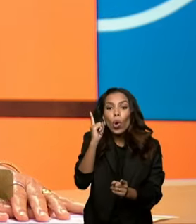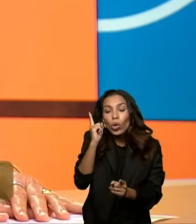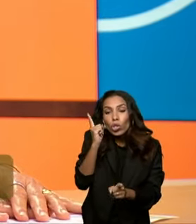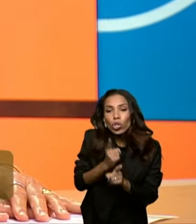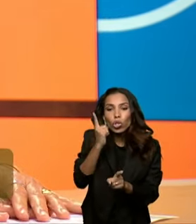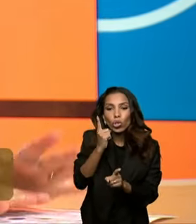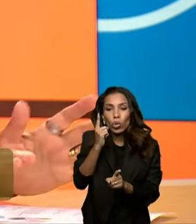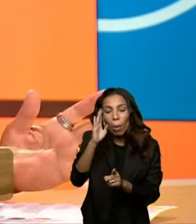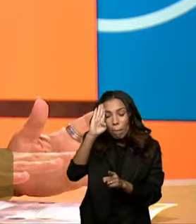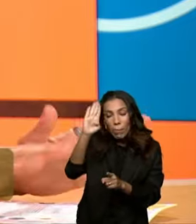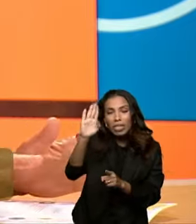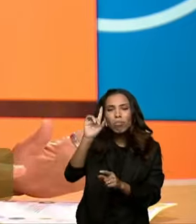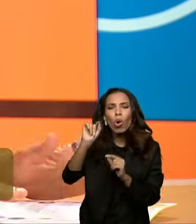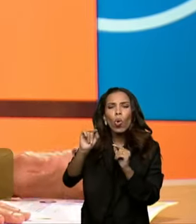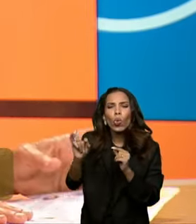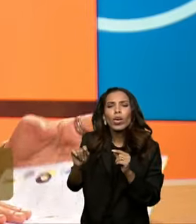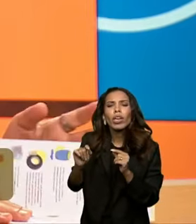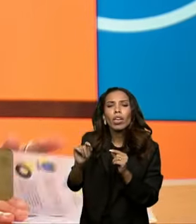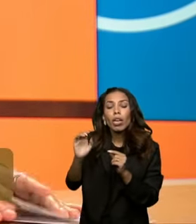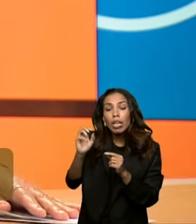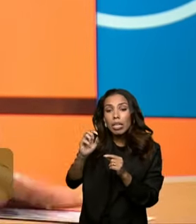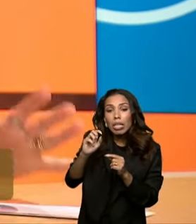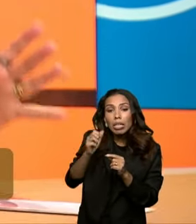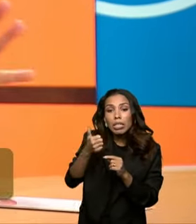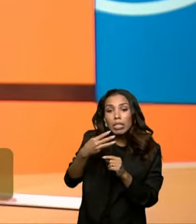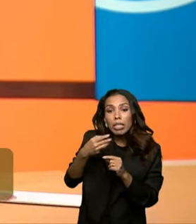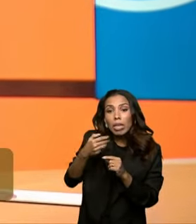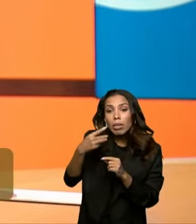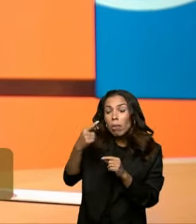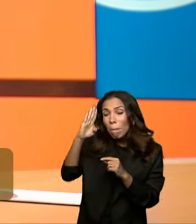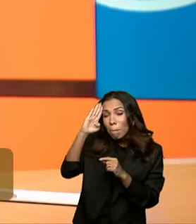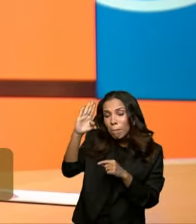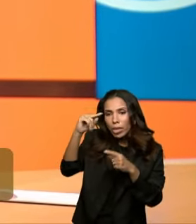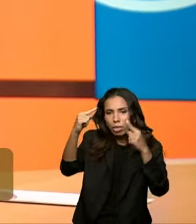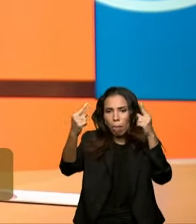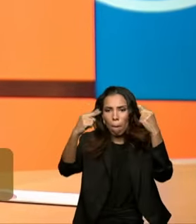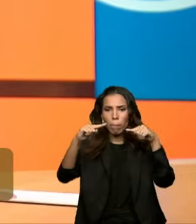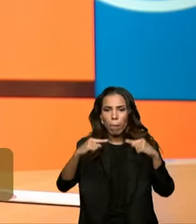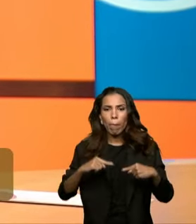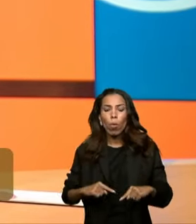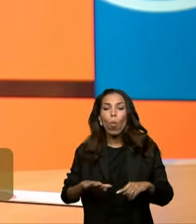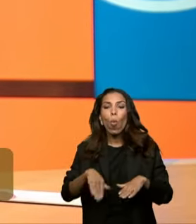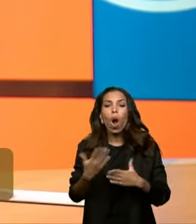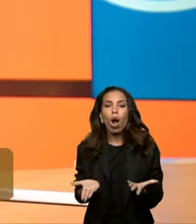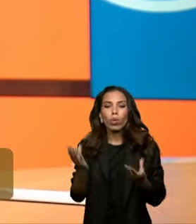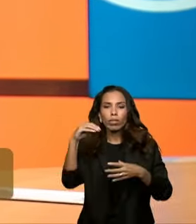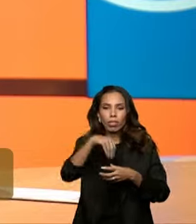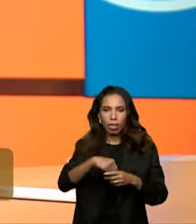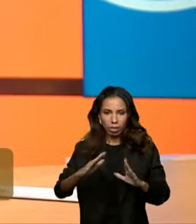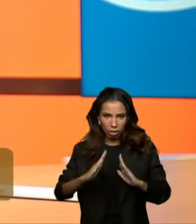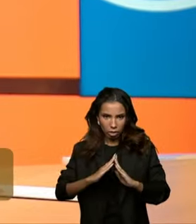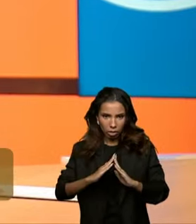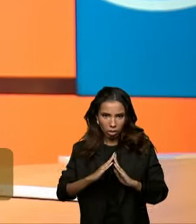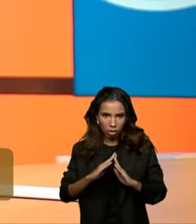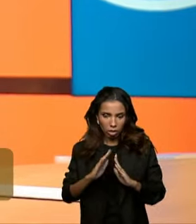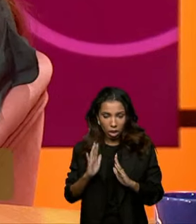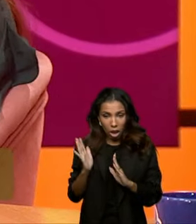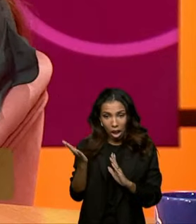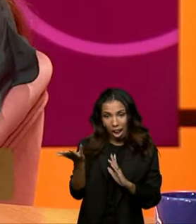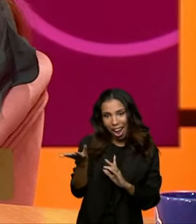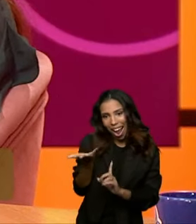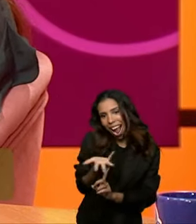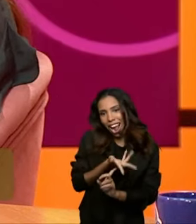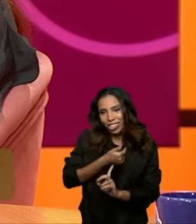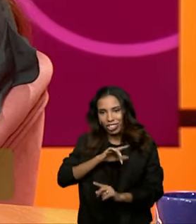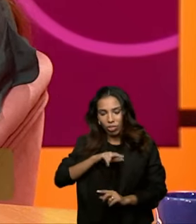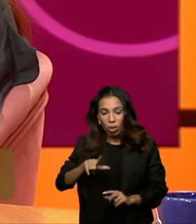criadores domésticos, os 13 principais criadores domésticos. Mas, assim, é importante a gente... não sou artista, não, mas assim, olhar com olhos